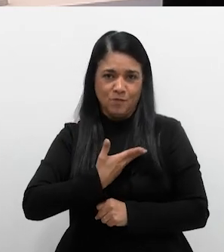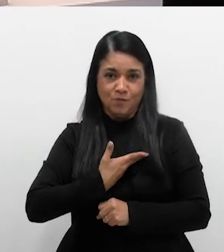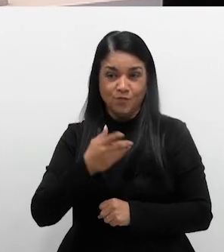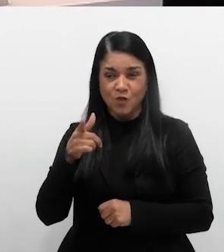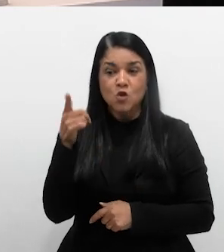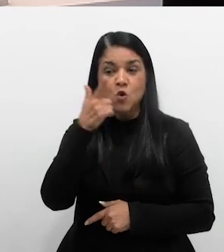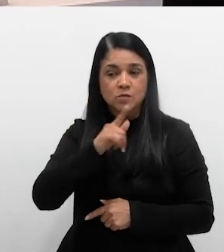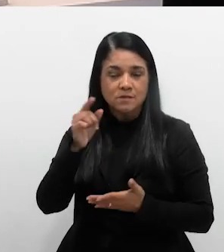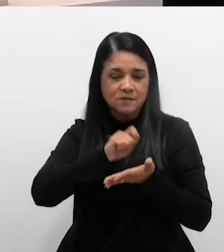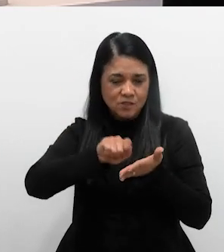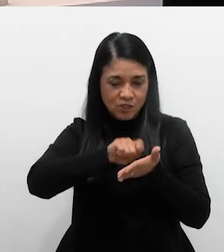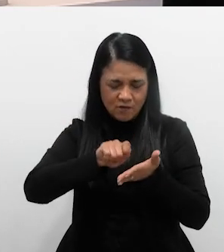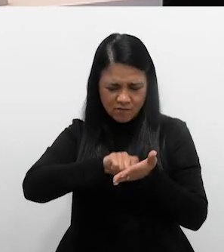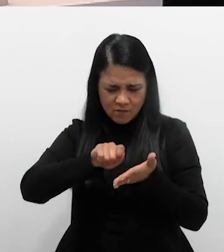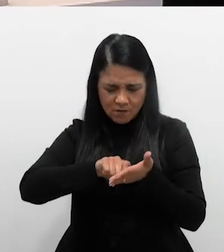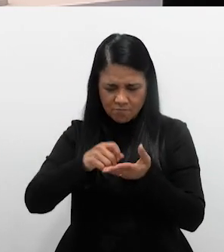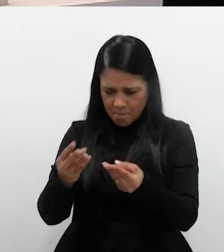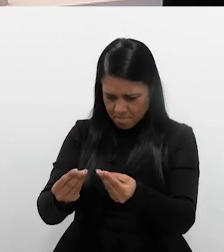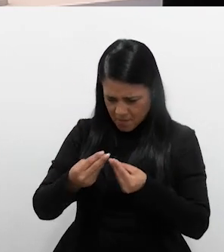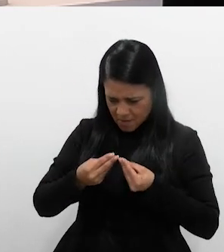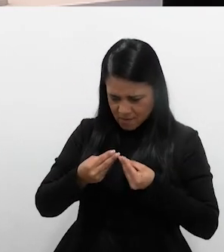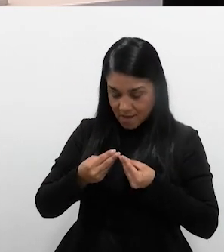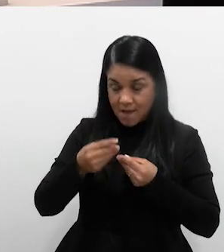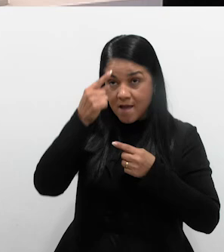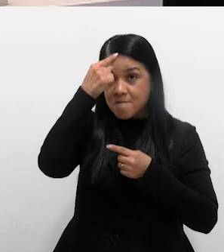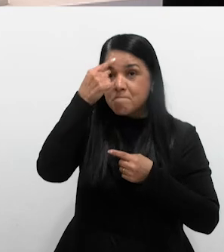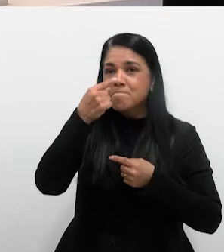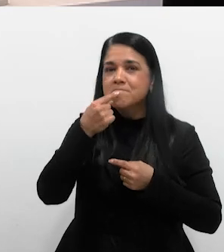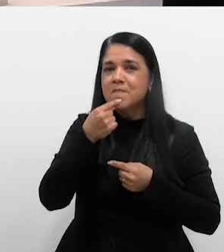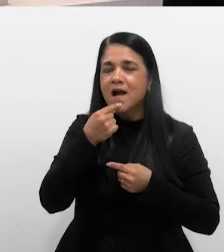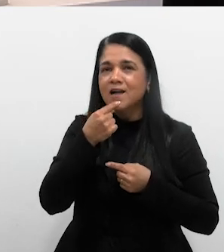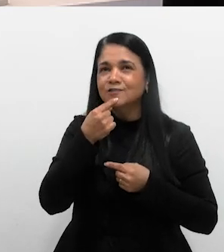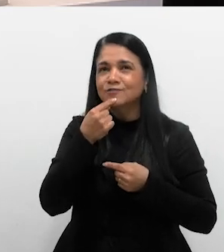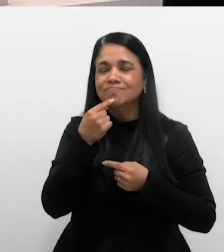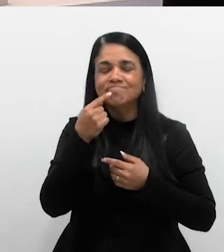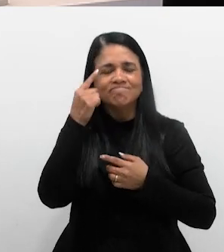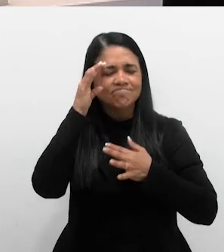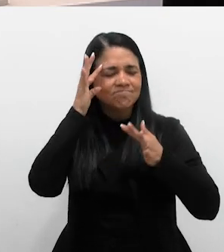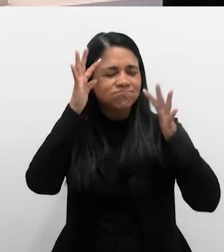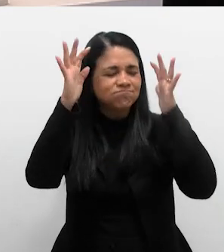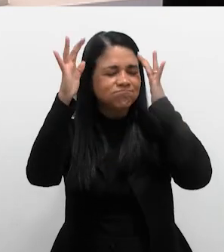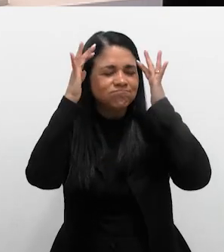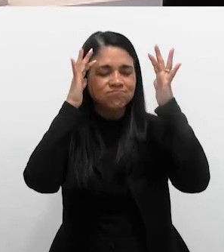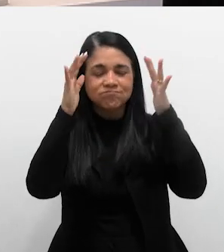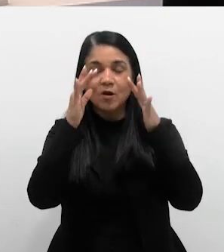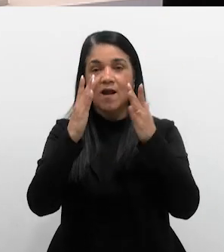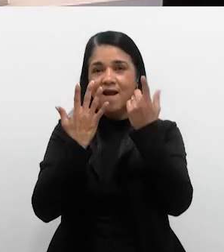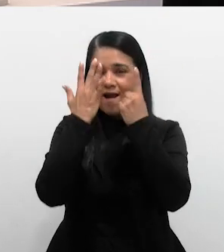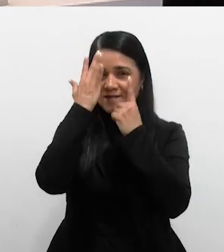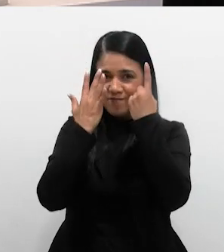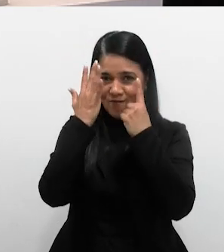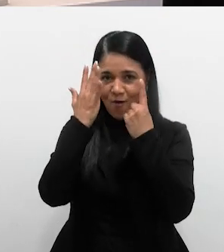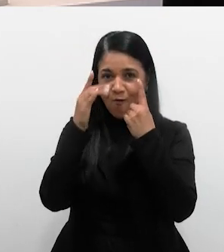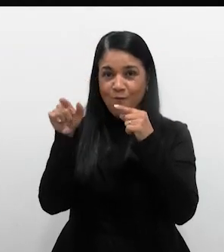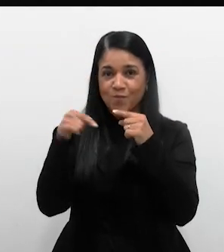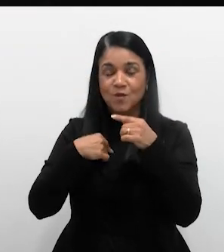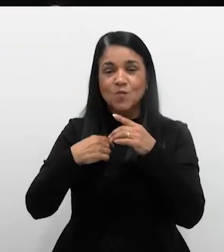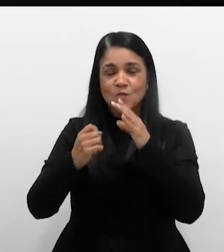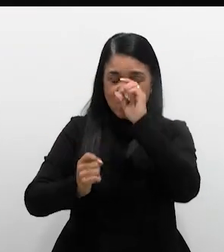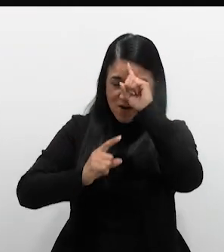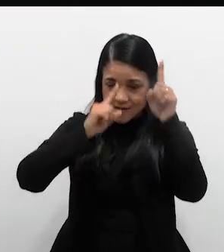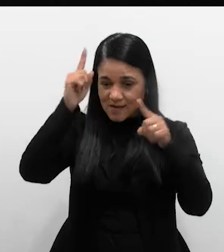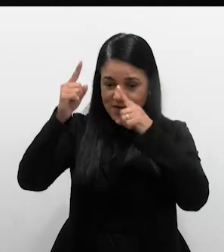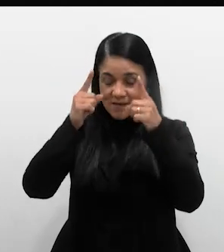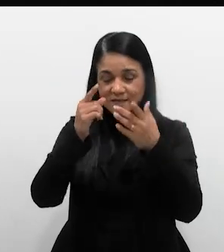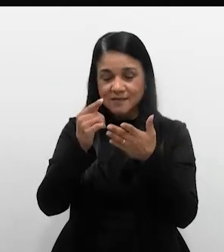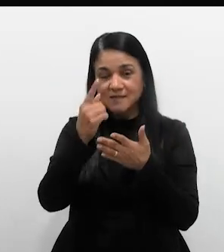E ele ótimo. consegue escrever para mim, gerando as imagens que eu vou usar no carnaval. Eu tento fazer a coisa muito imagética,